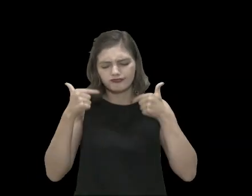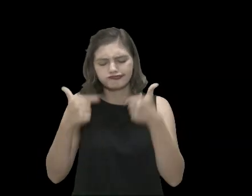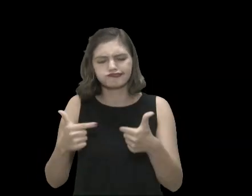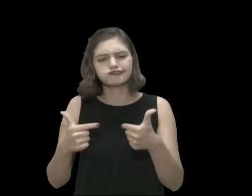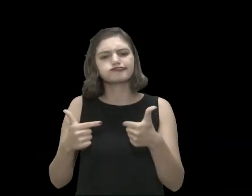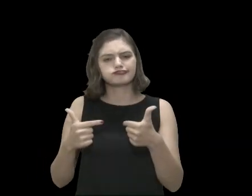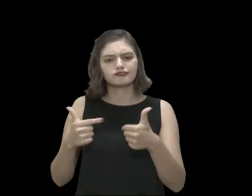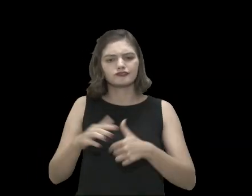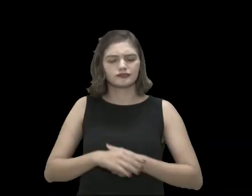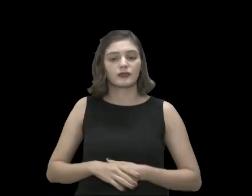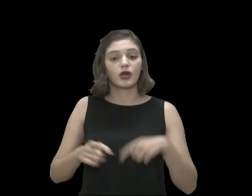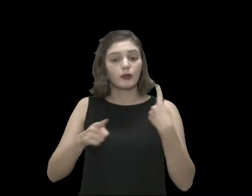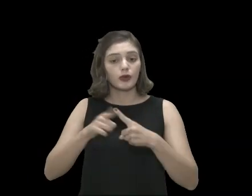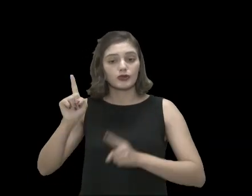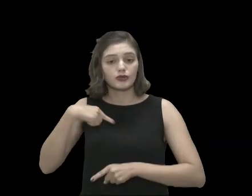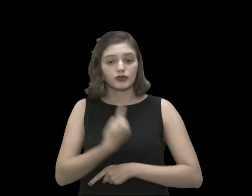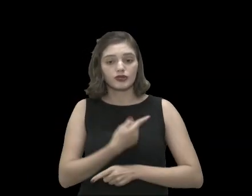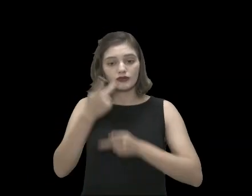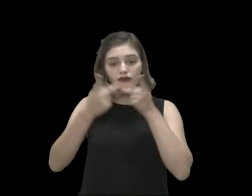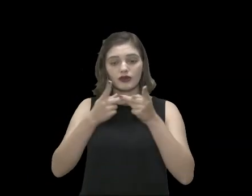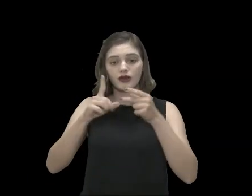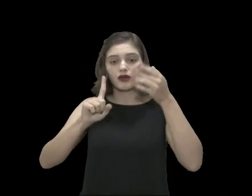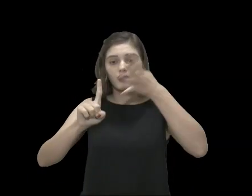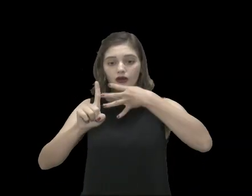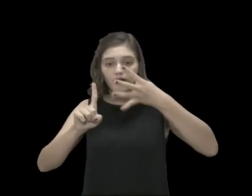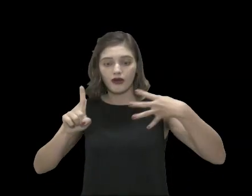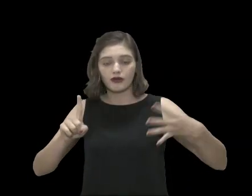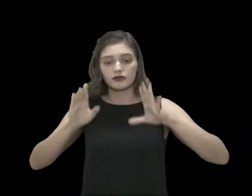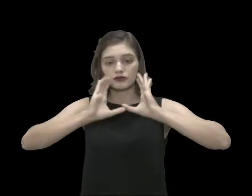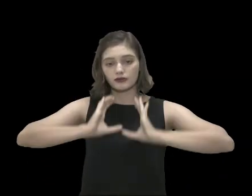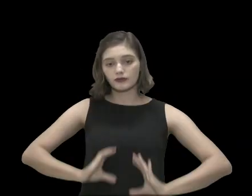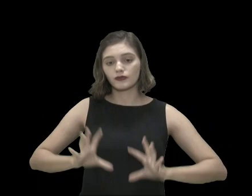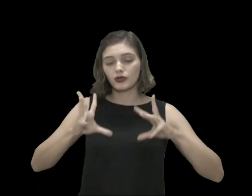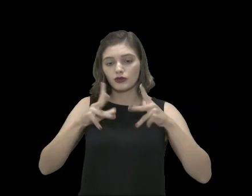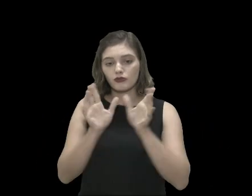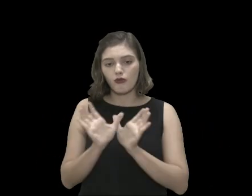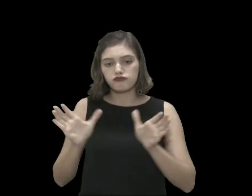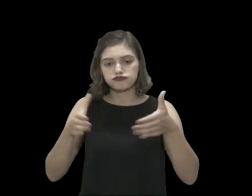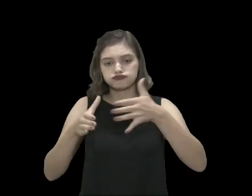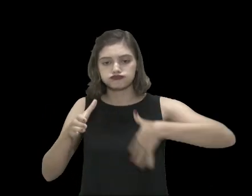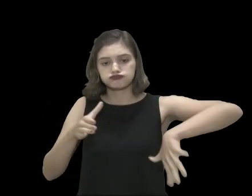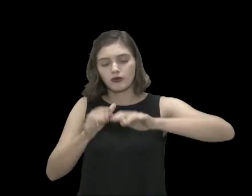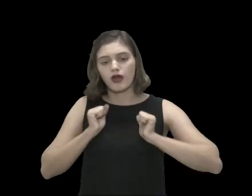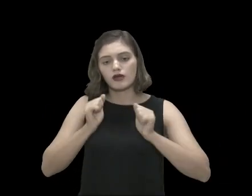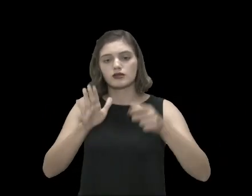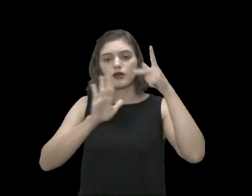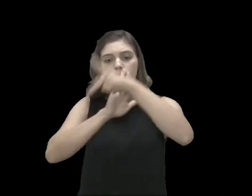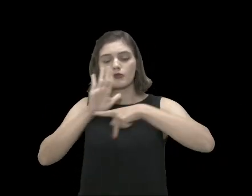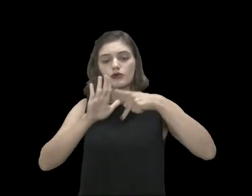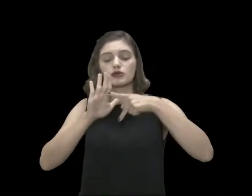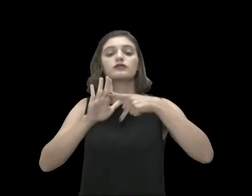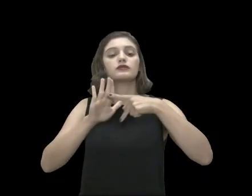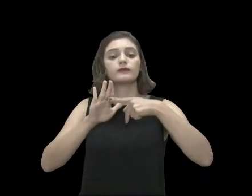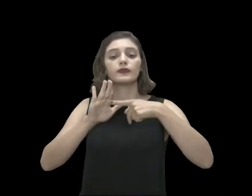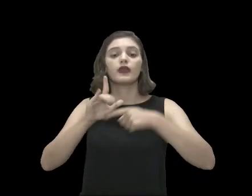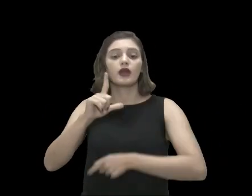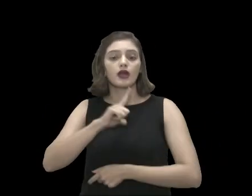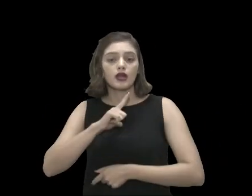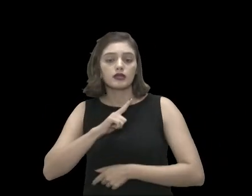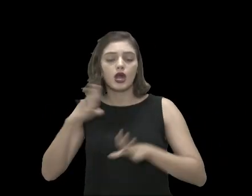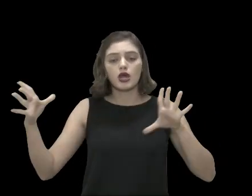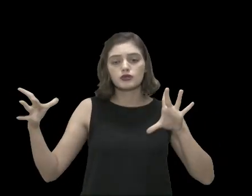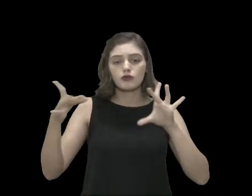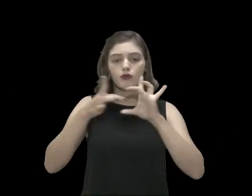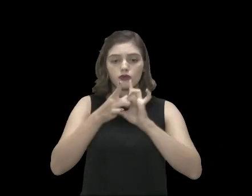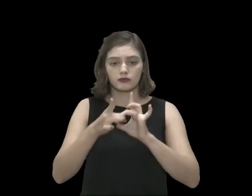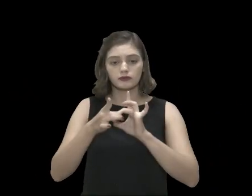governo federal. Por isso a gente lançou o LGBTQIA+ Cidadania, que é um pacote de ações, projetos e programas que tentam se